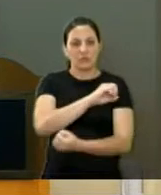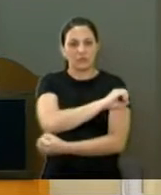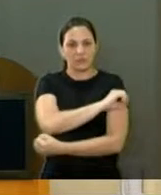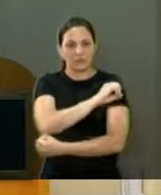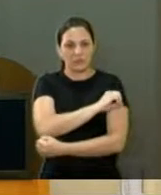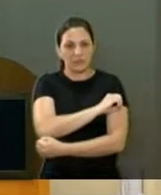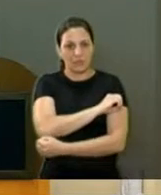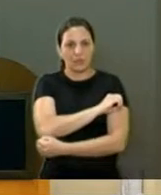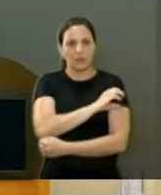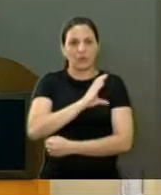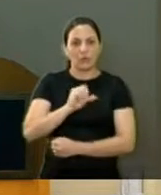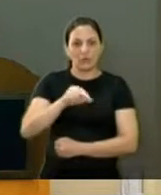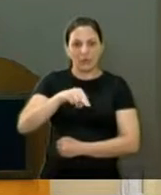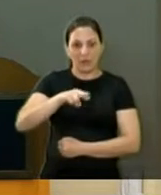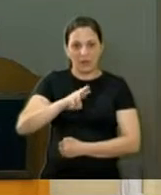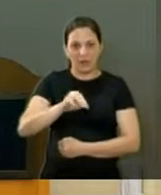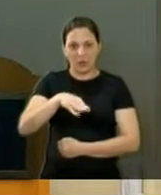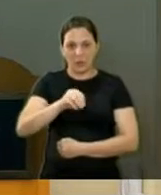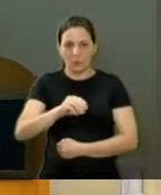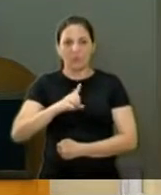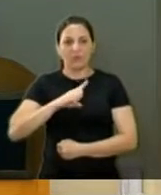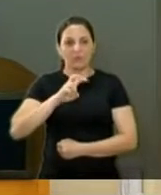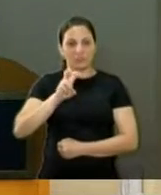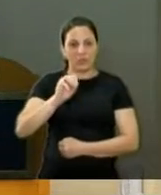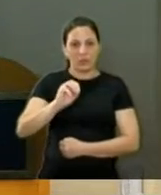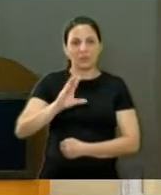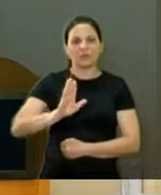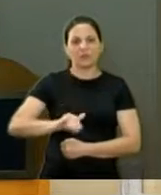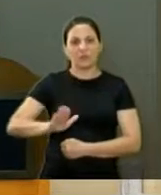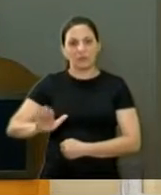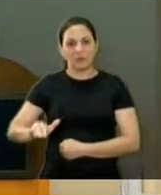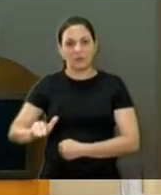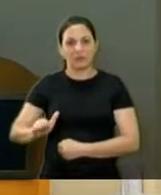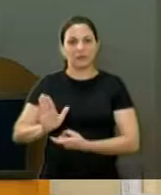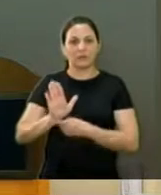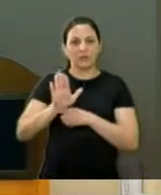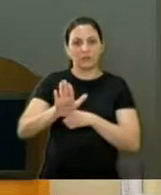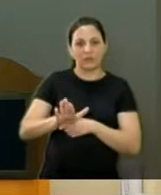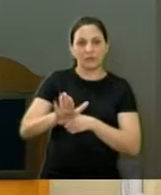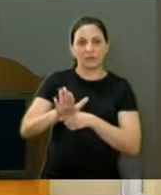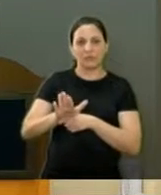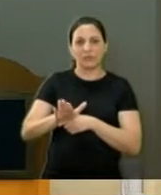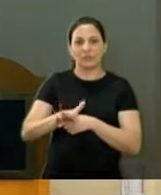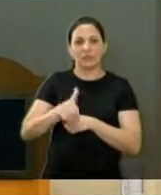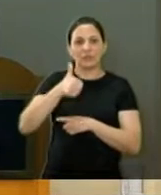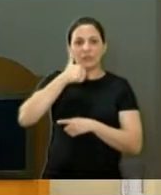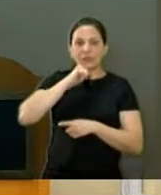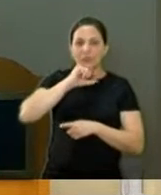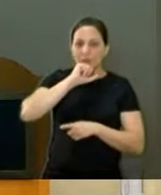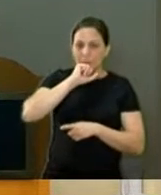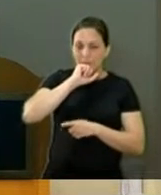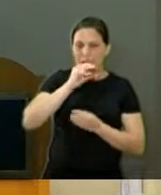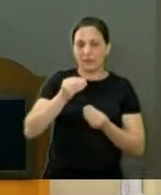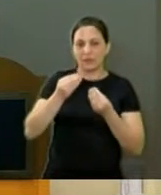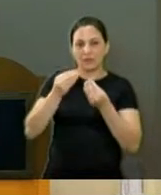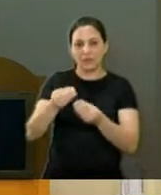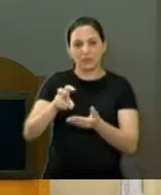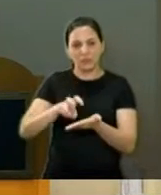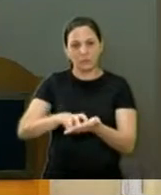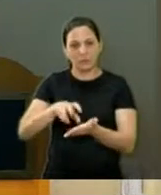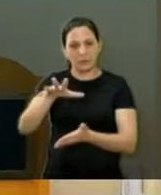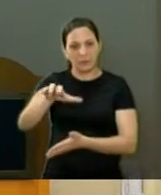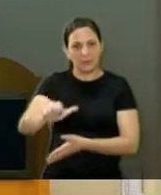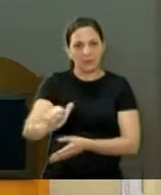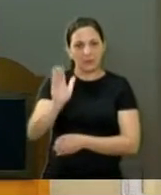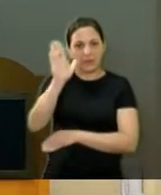que lá nós temos mais de 50 crianças que as mães leva de manhã e buscar a tarde